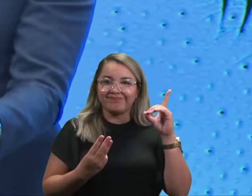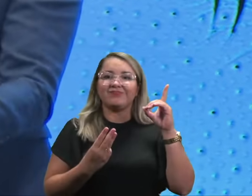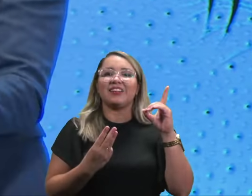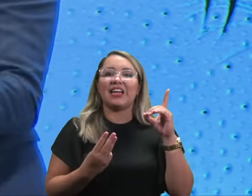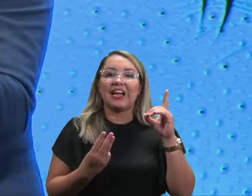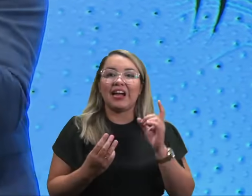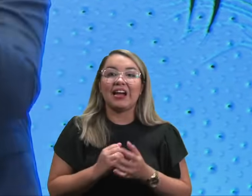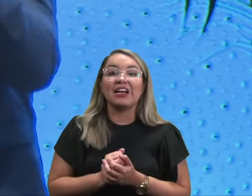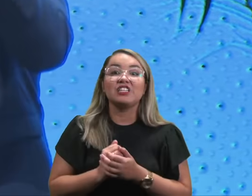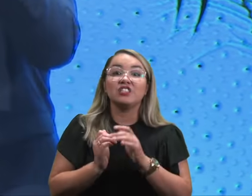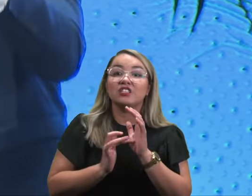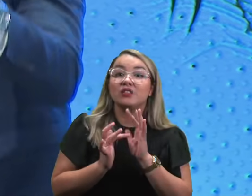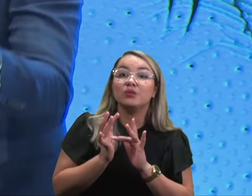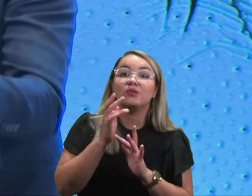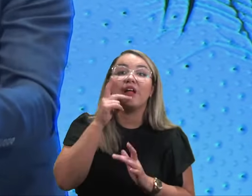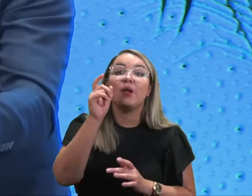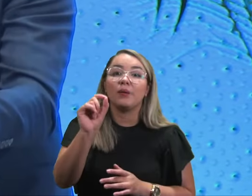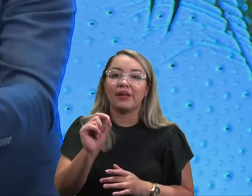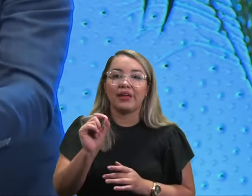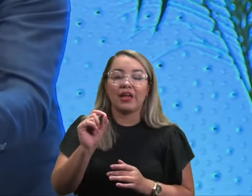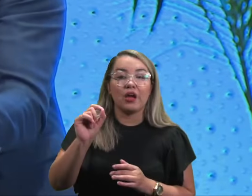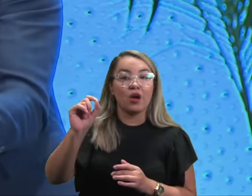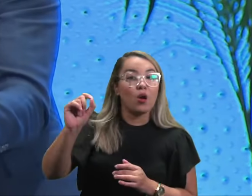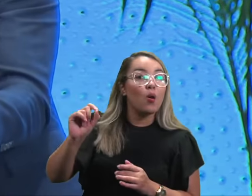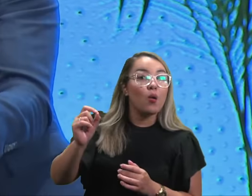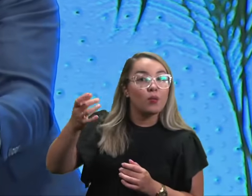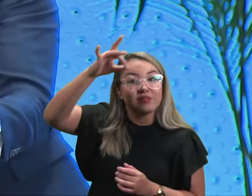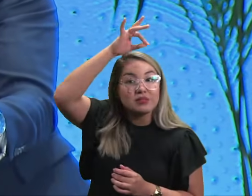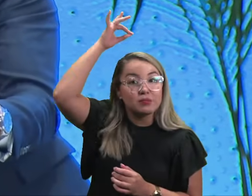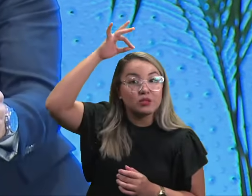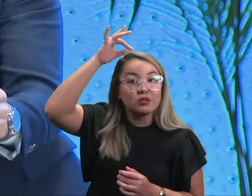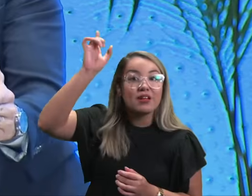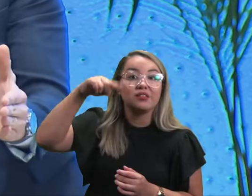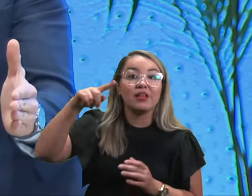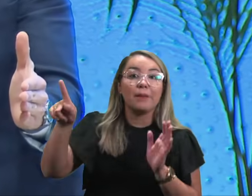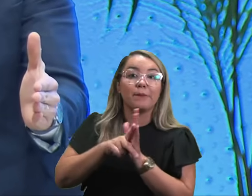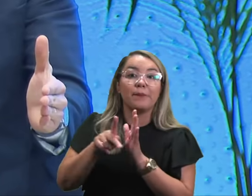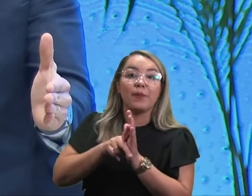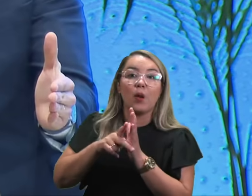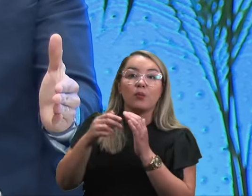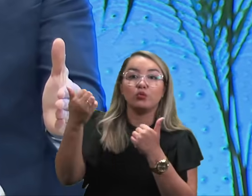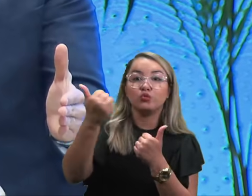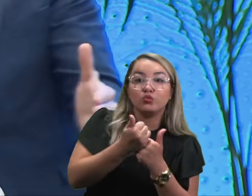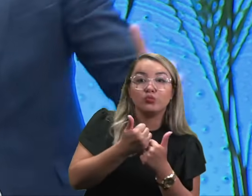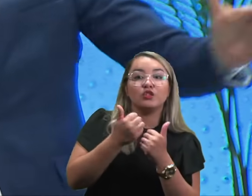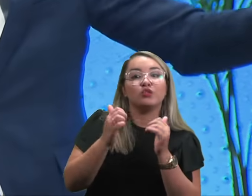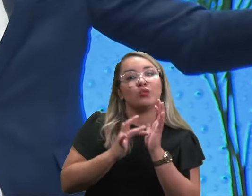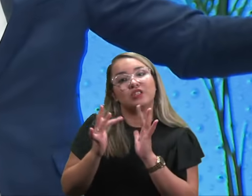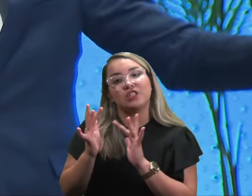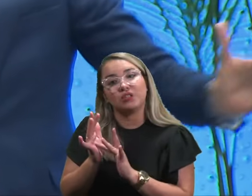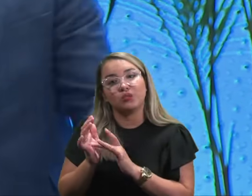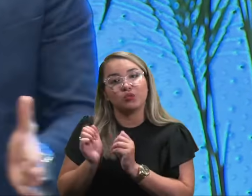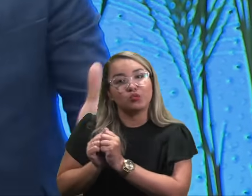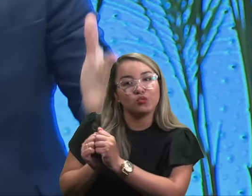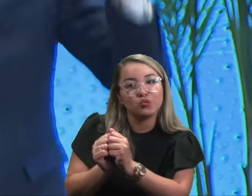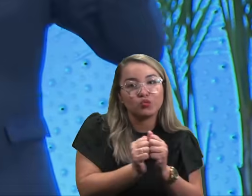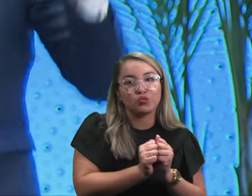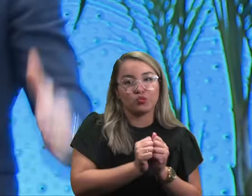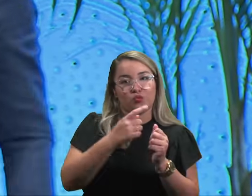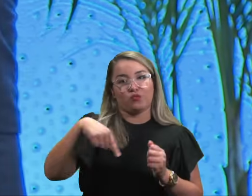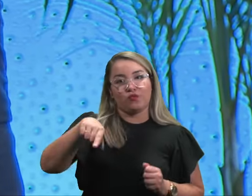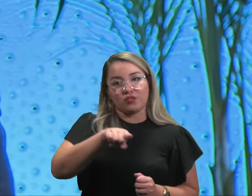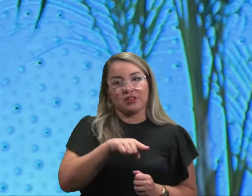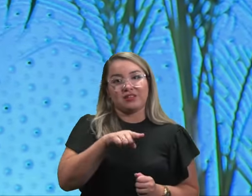dizendo o seguinte: o papel do Espírito Santo é ser o substituto de Cristo Jesus com vocês. Ele é um outro igual a